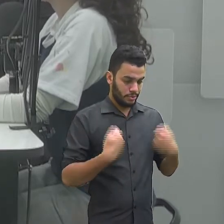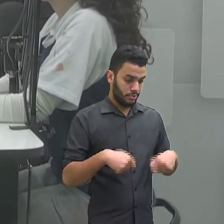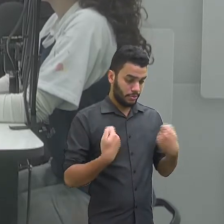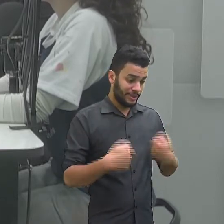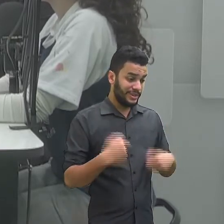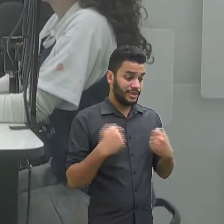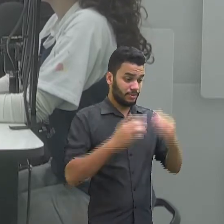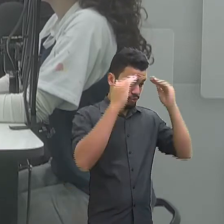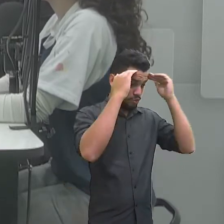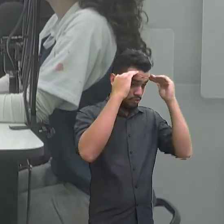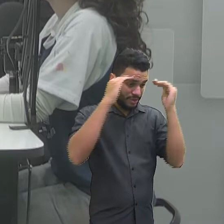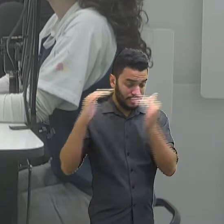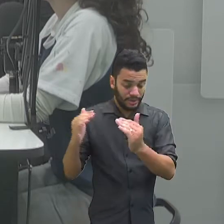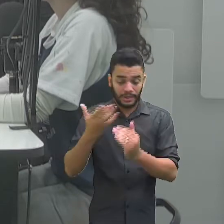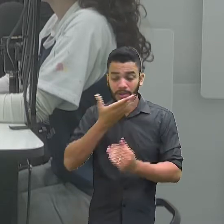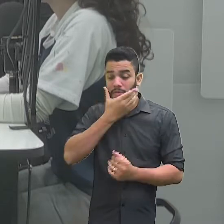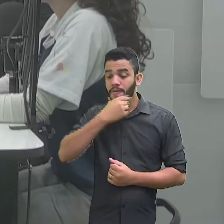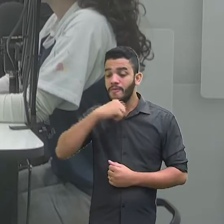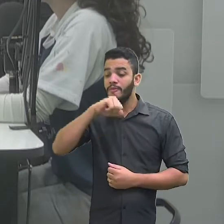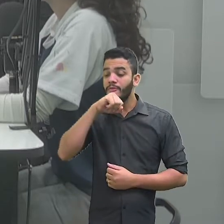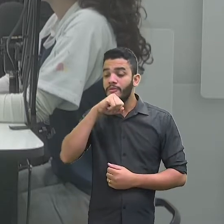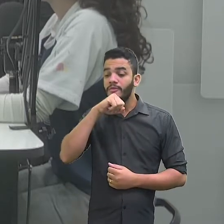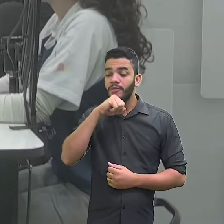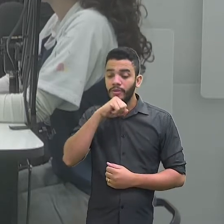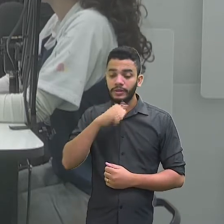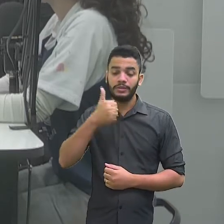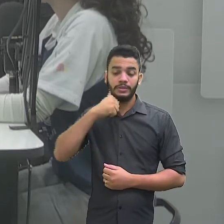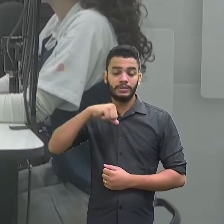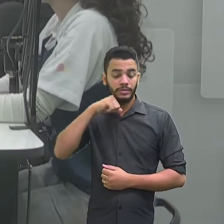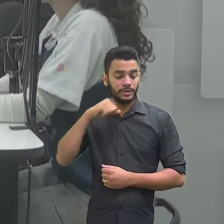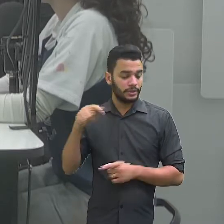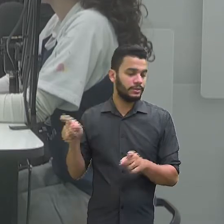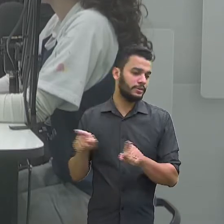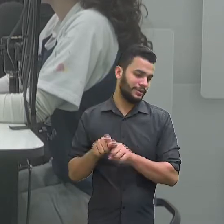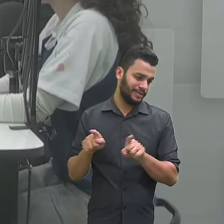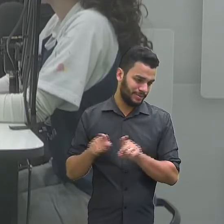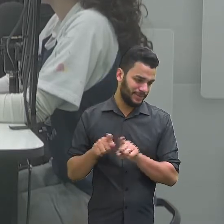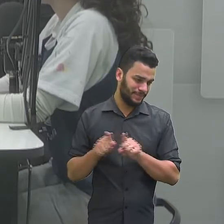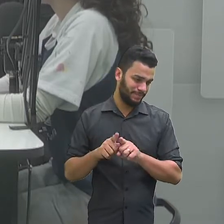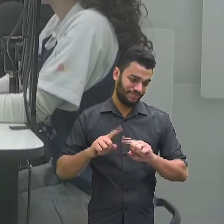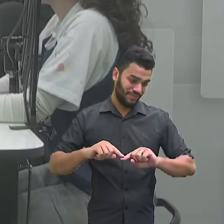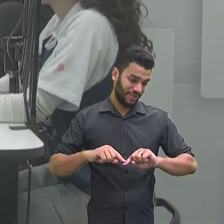é longevidade, se vai ter vida extensa. Quantos filhos, infelizmente,